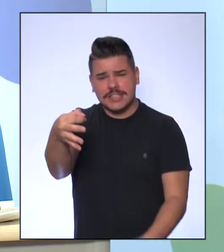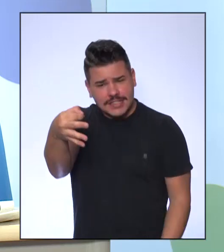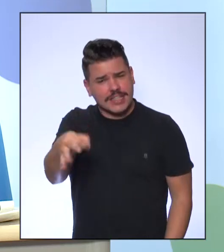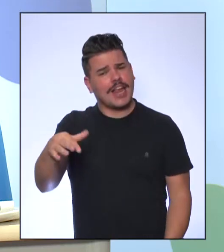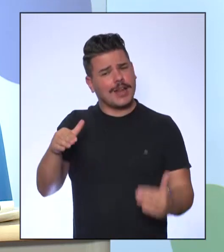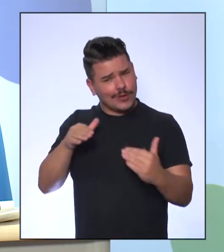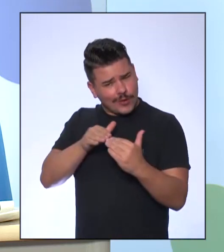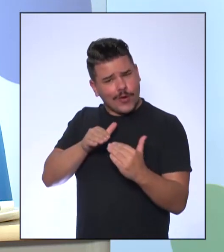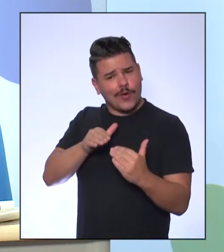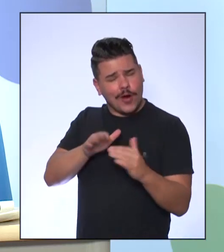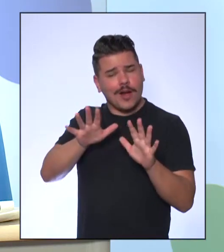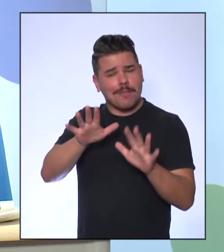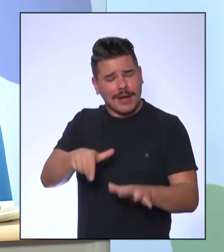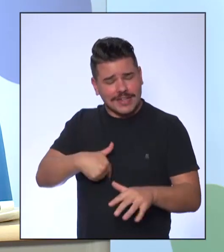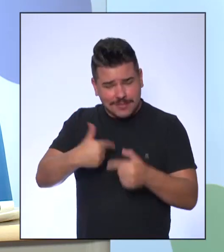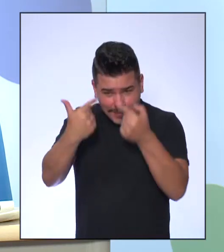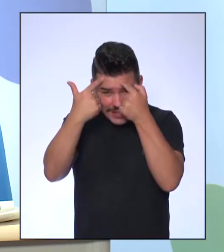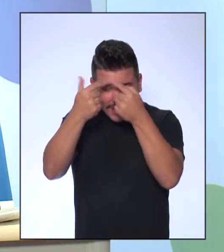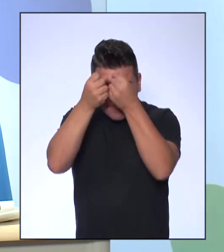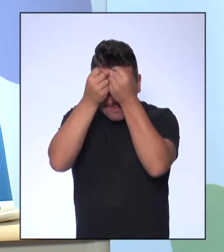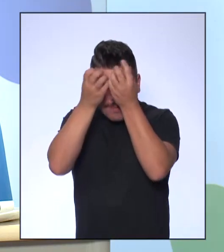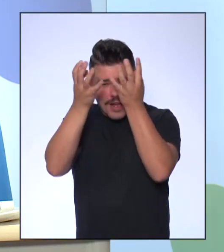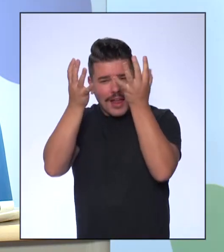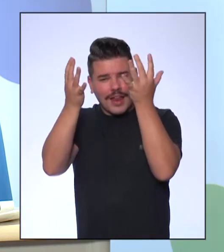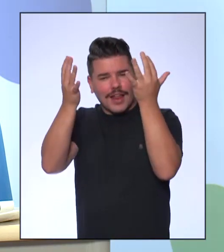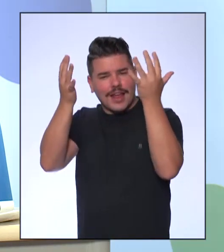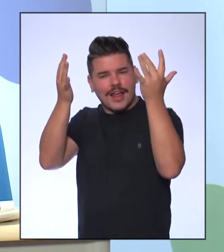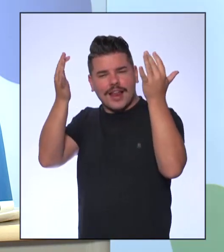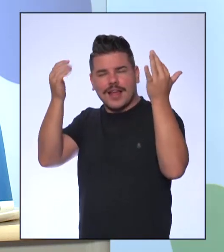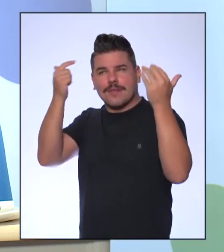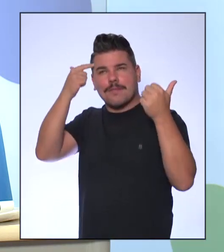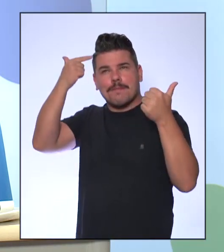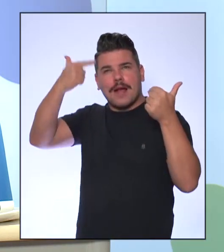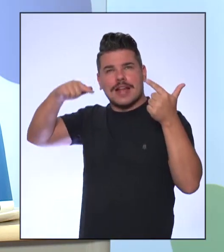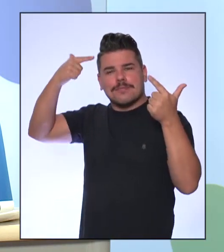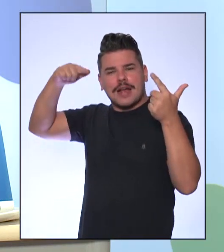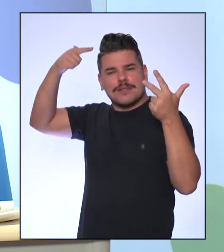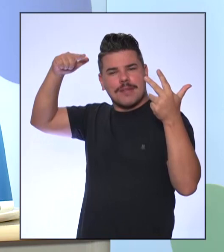pouco esse leque, esse repertório que vocês já têm.